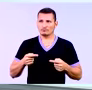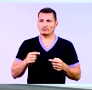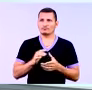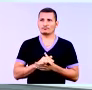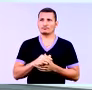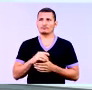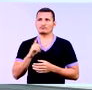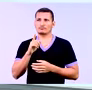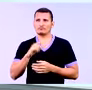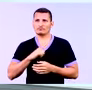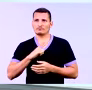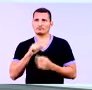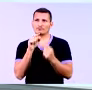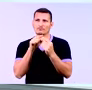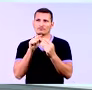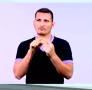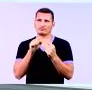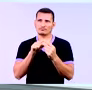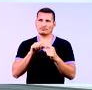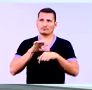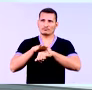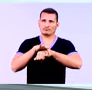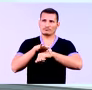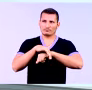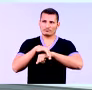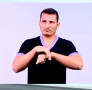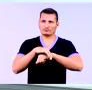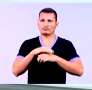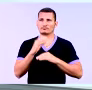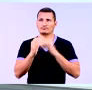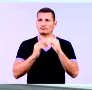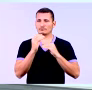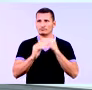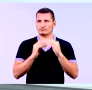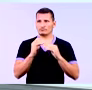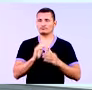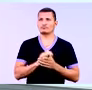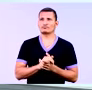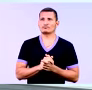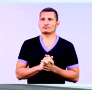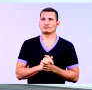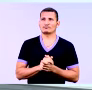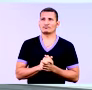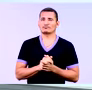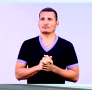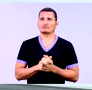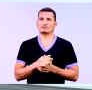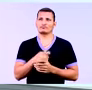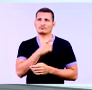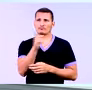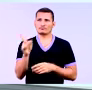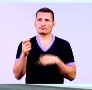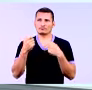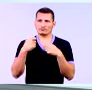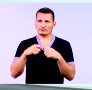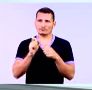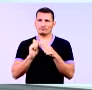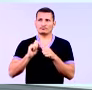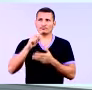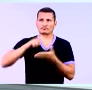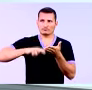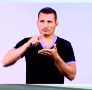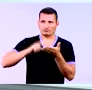aborda questões relacionadas à segurança em banco de dados. Para isso, vocês deverão fazer a leitura de